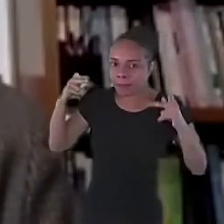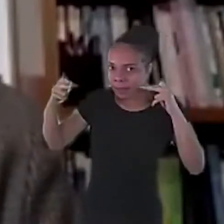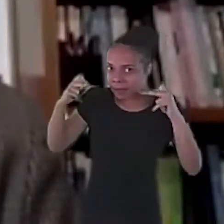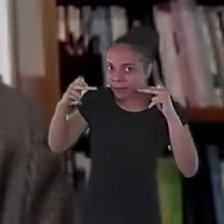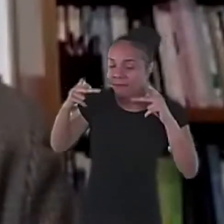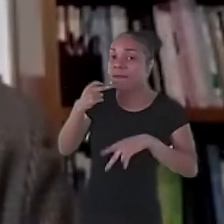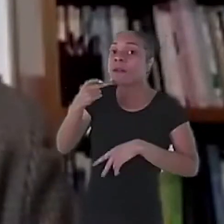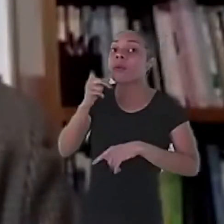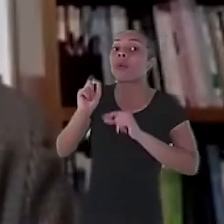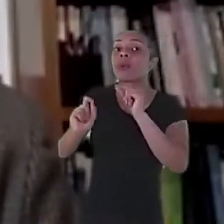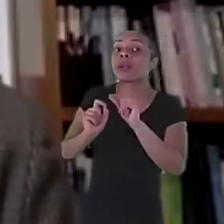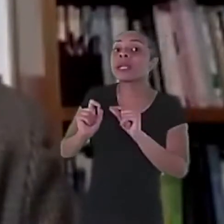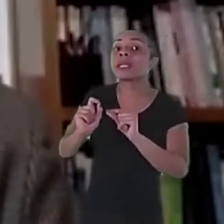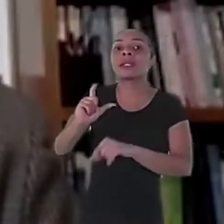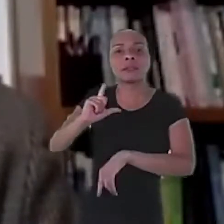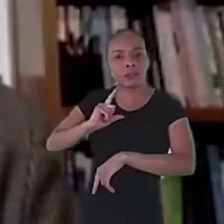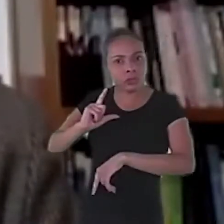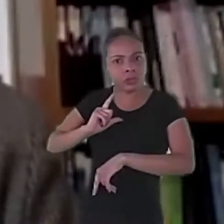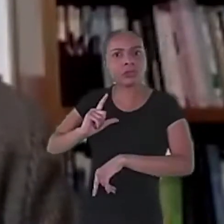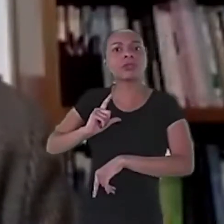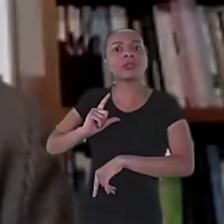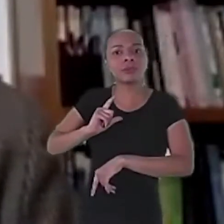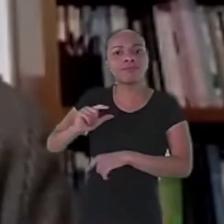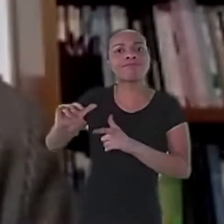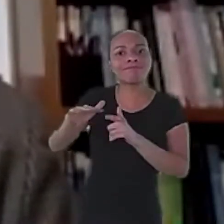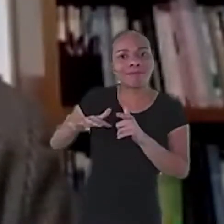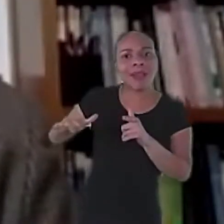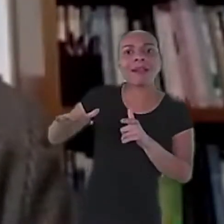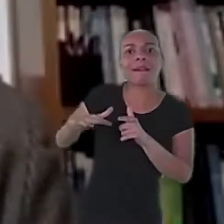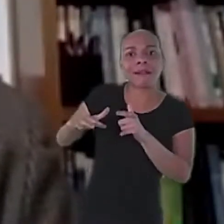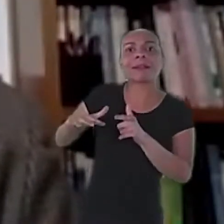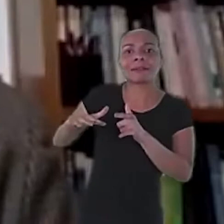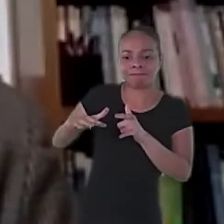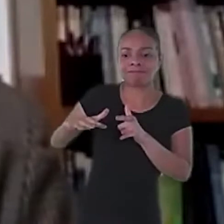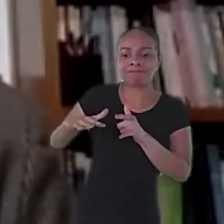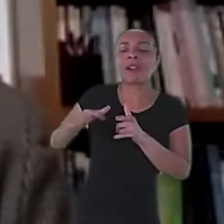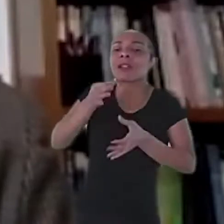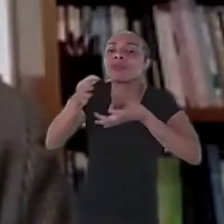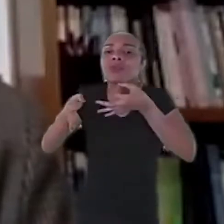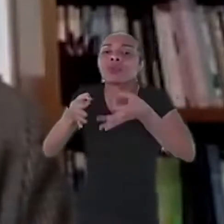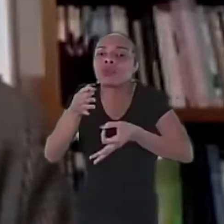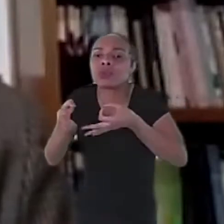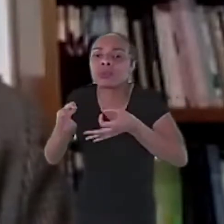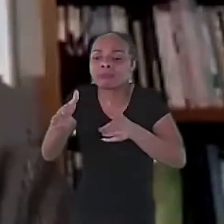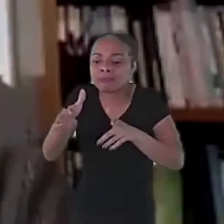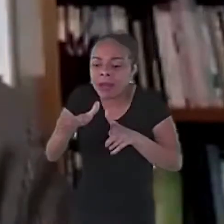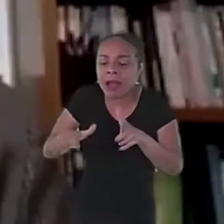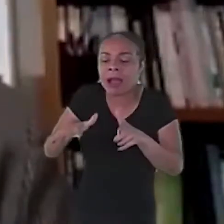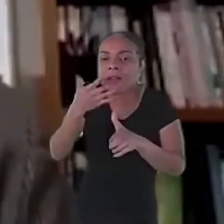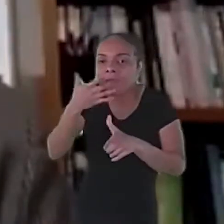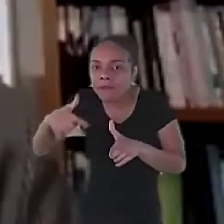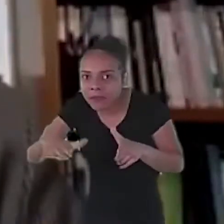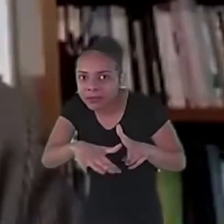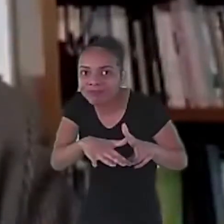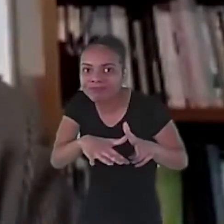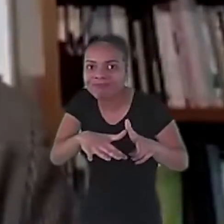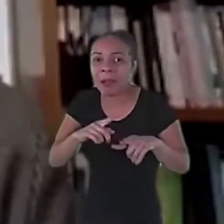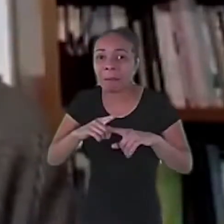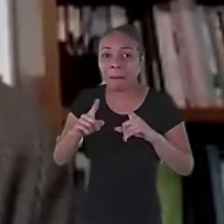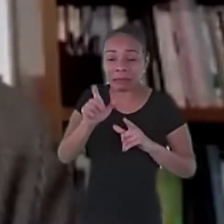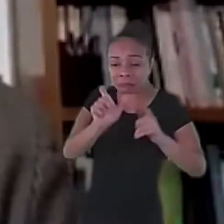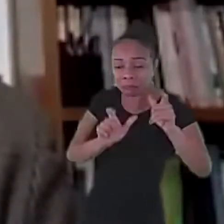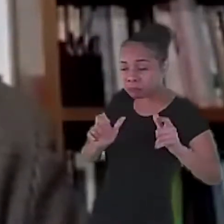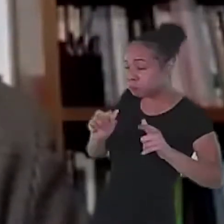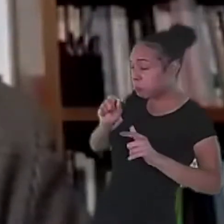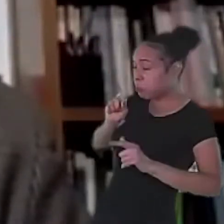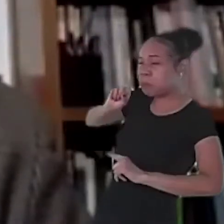uma sexualidade infantil, ele foi agredido de todas as maneiras. Ele